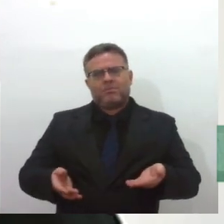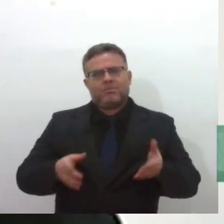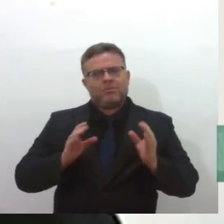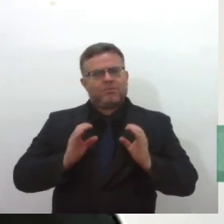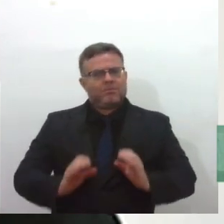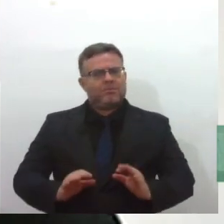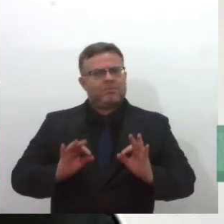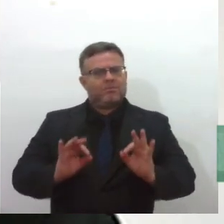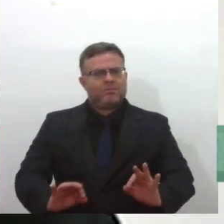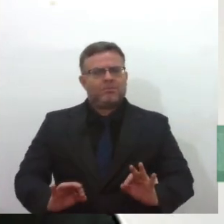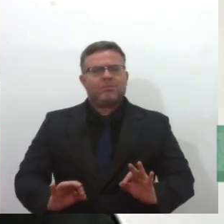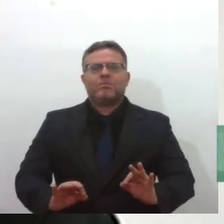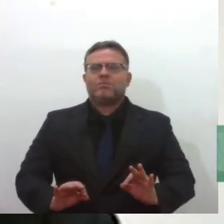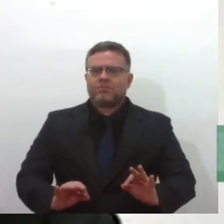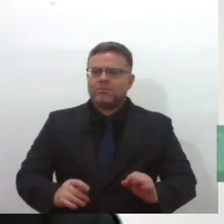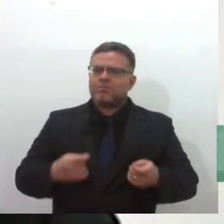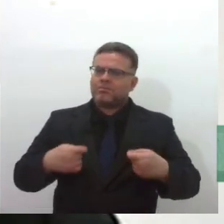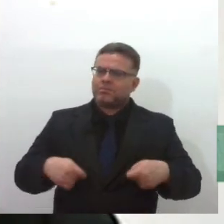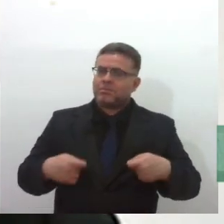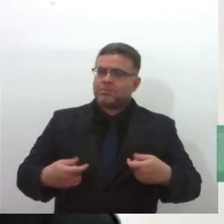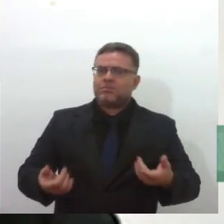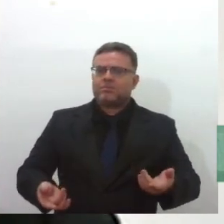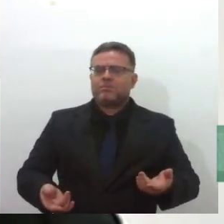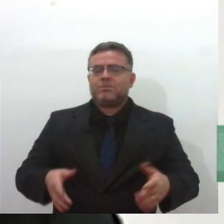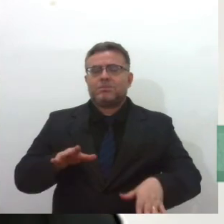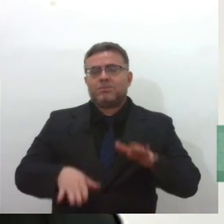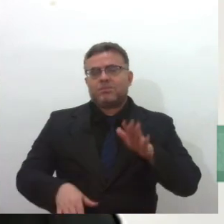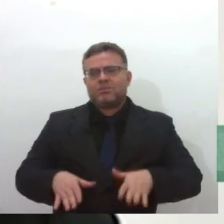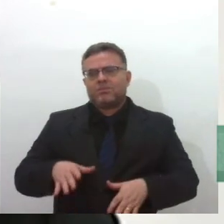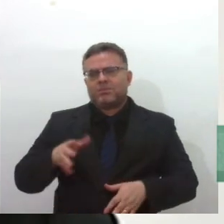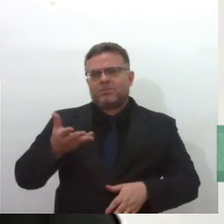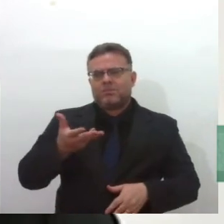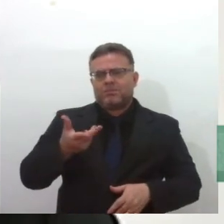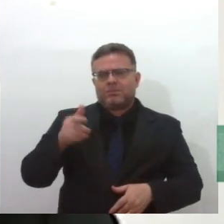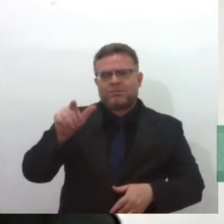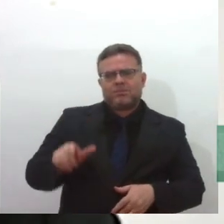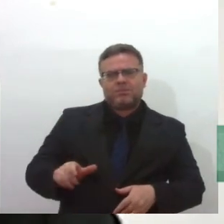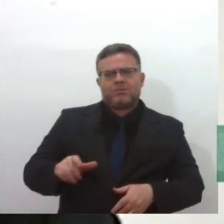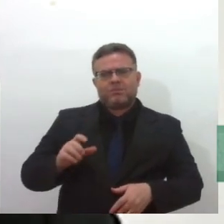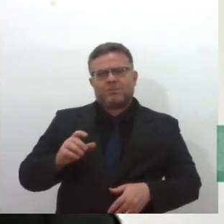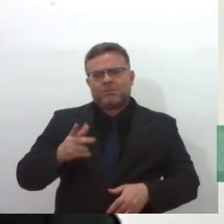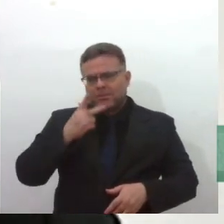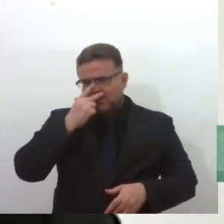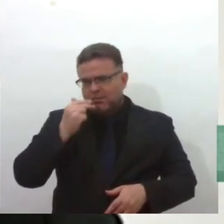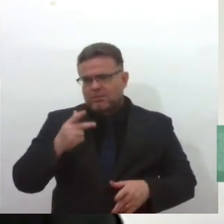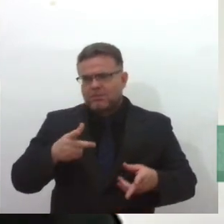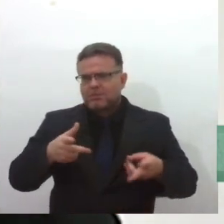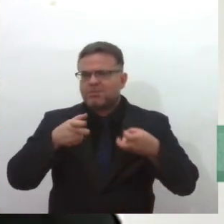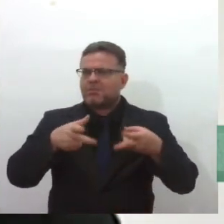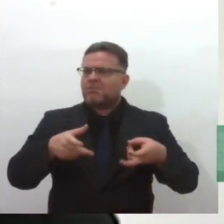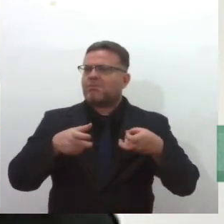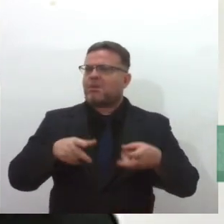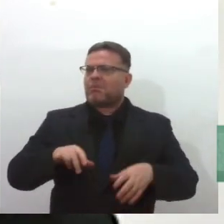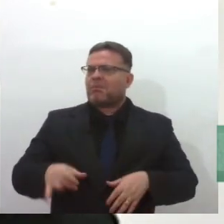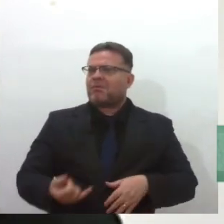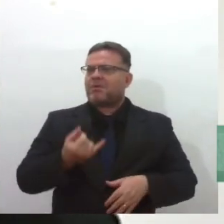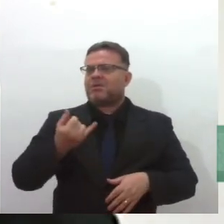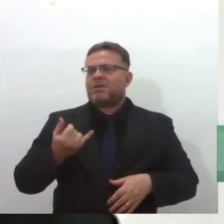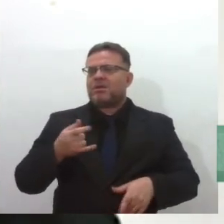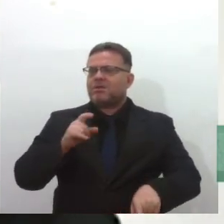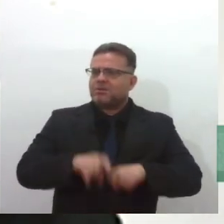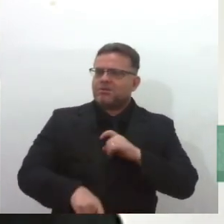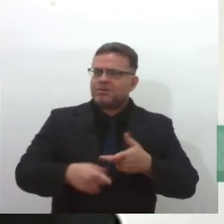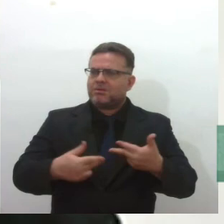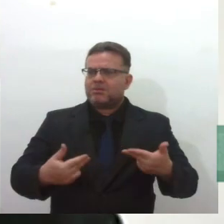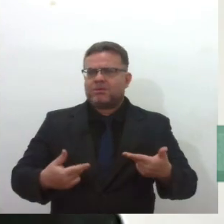ser, evidentemente, considerado como um abuso, um aliciamento de criança ou adolescente. E assim, cabe a todos nós, e para isso estamos aqui